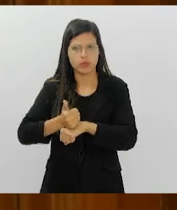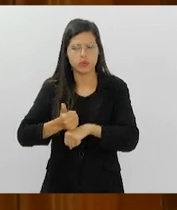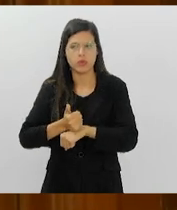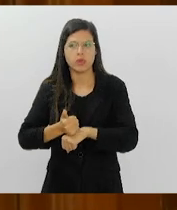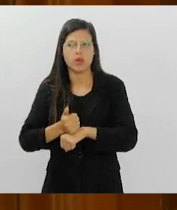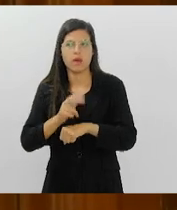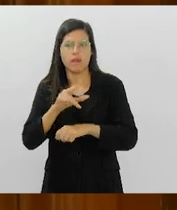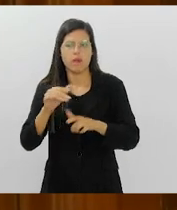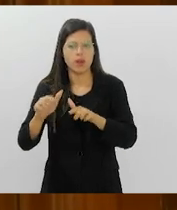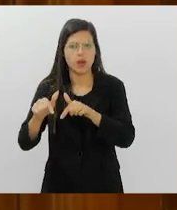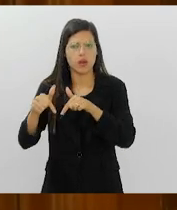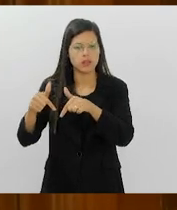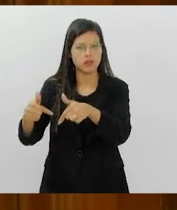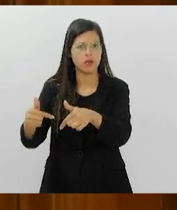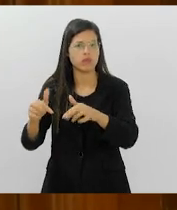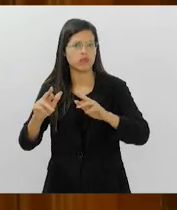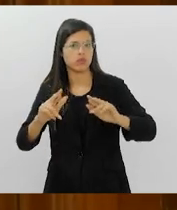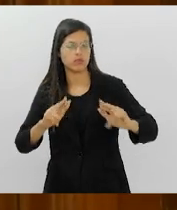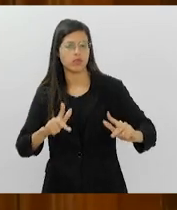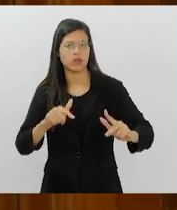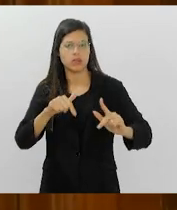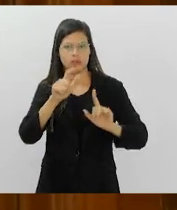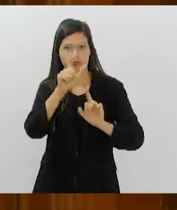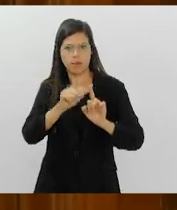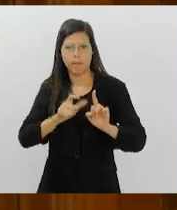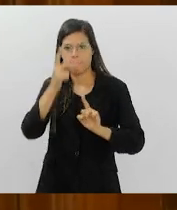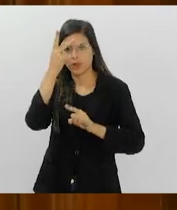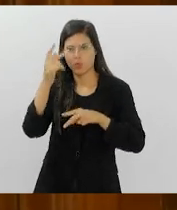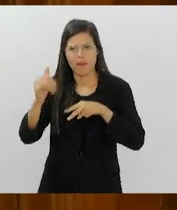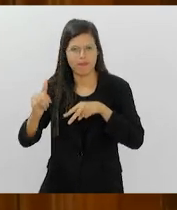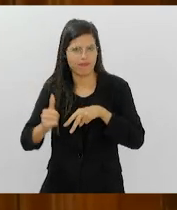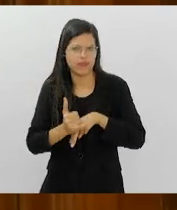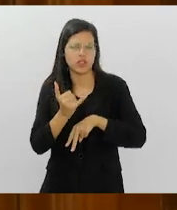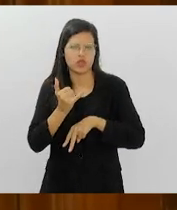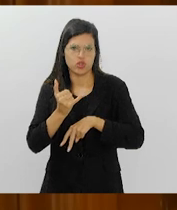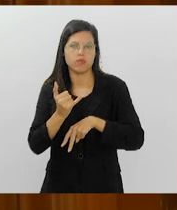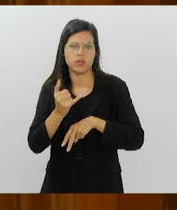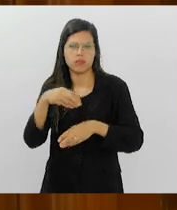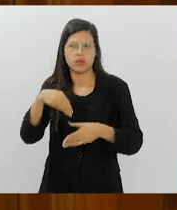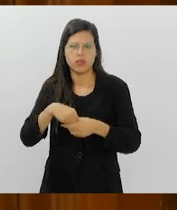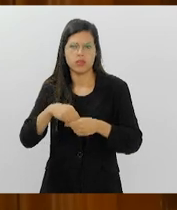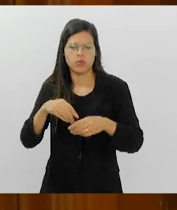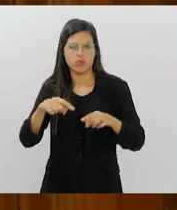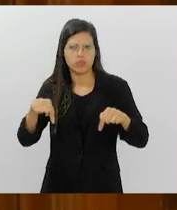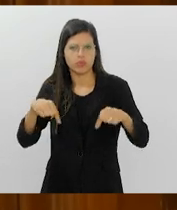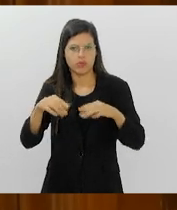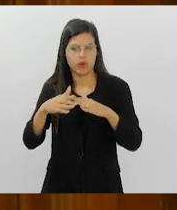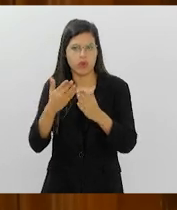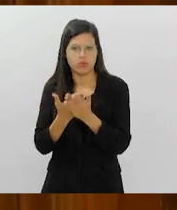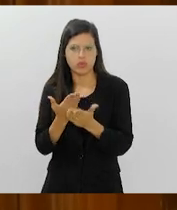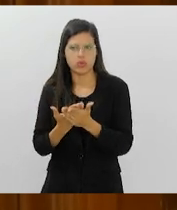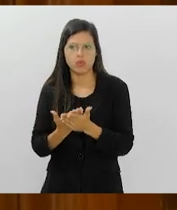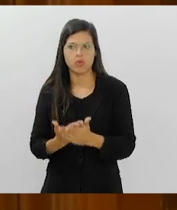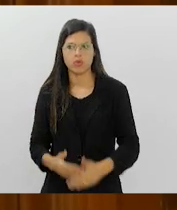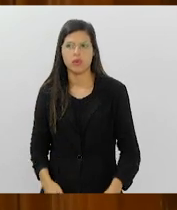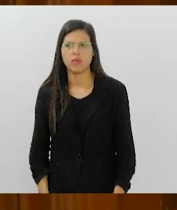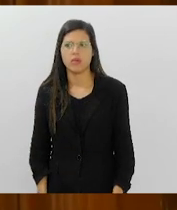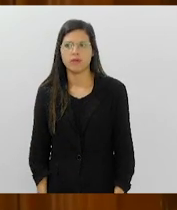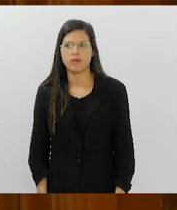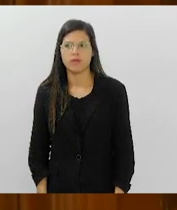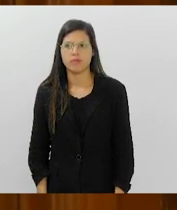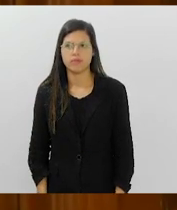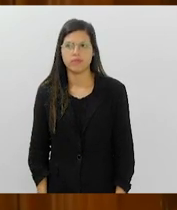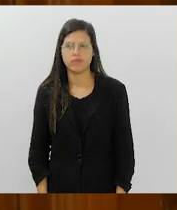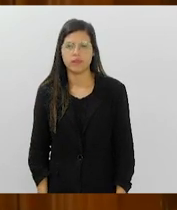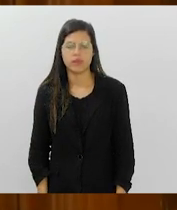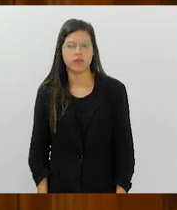protocolo diferente daquela pessoa que está sendo vítima no ambiente escolar, né? E, além disso, é claro,